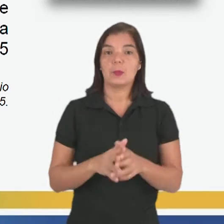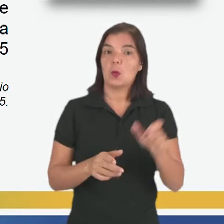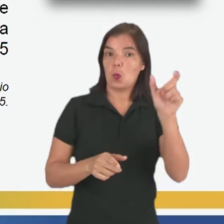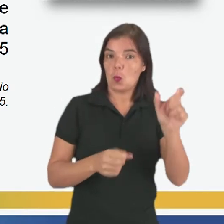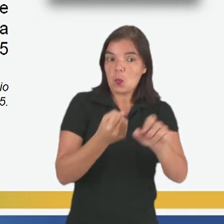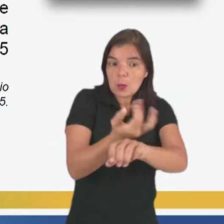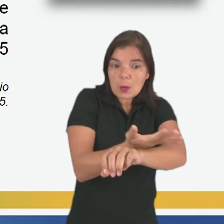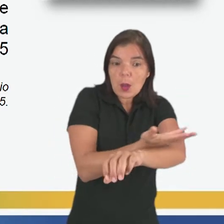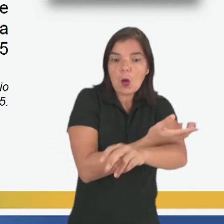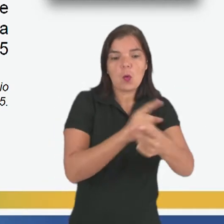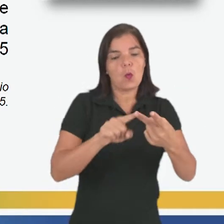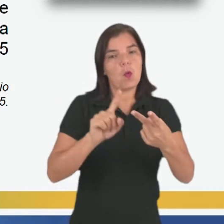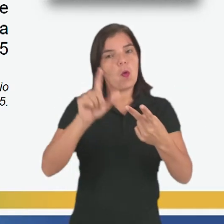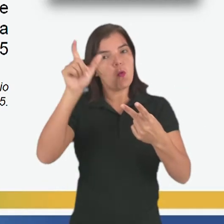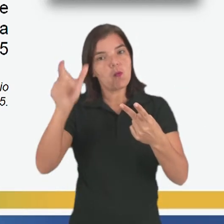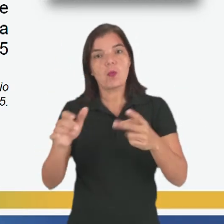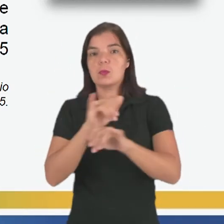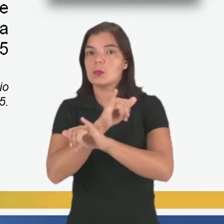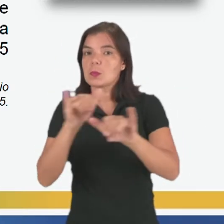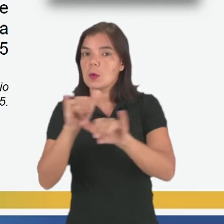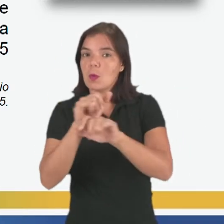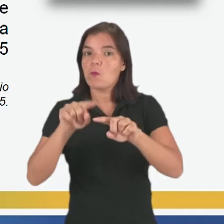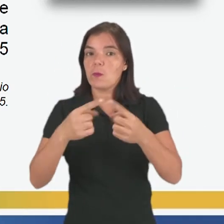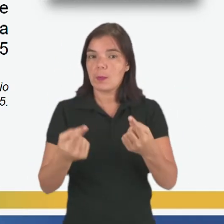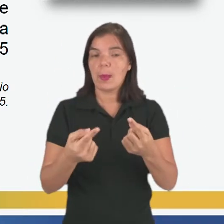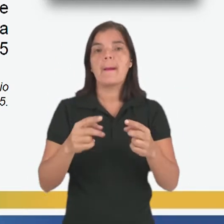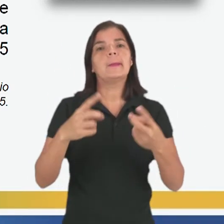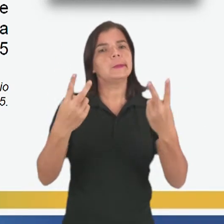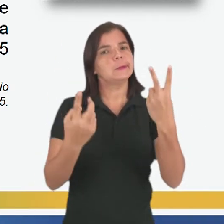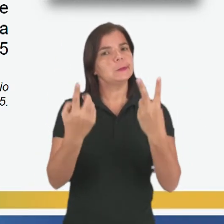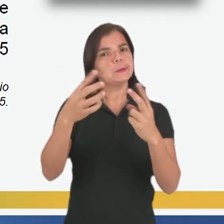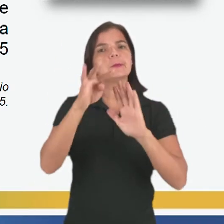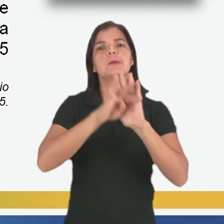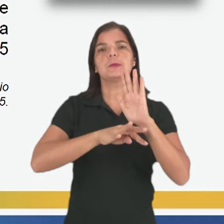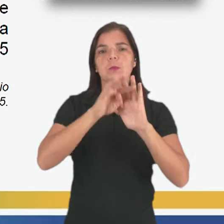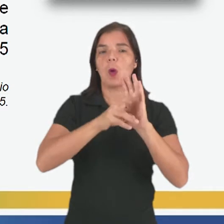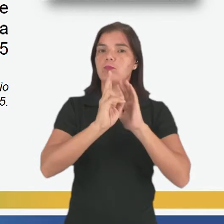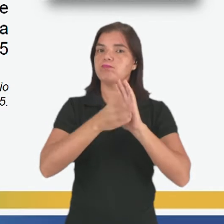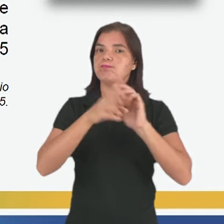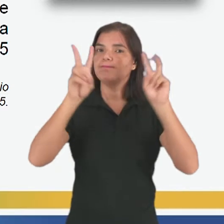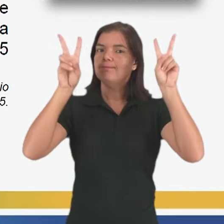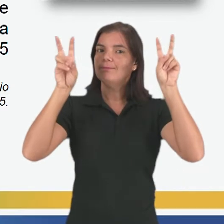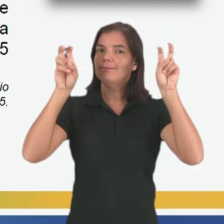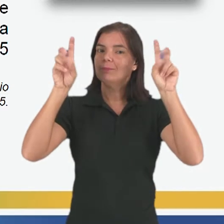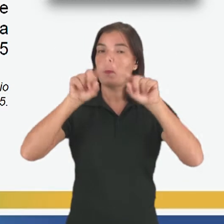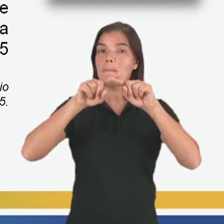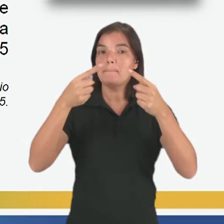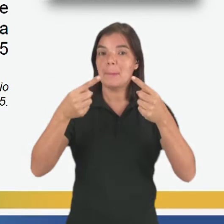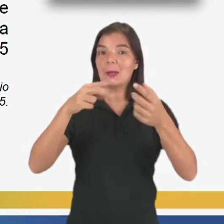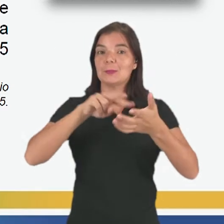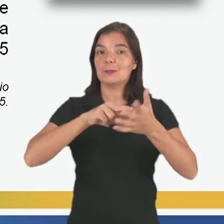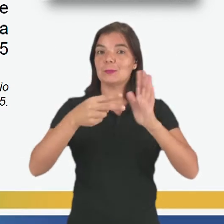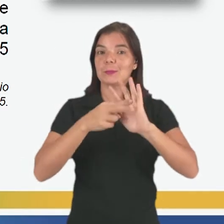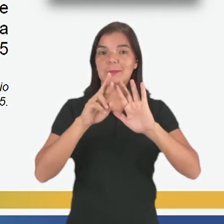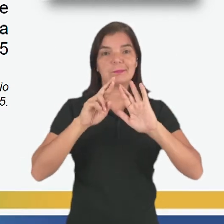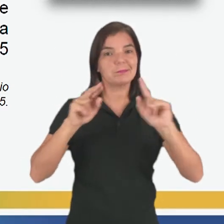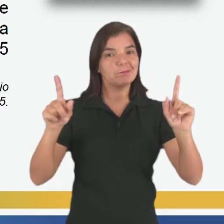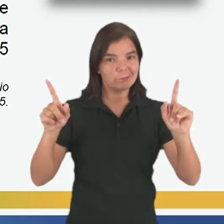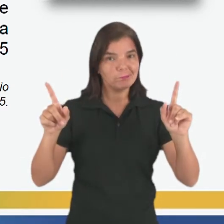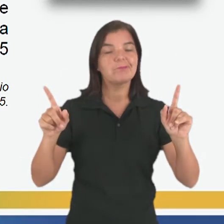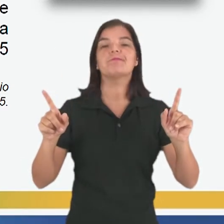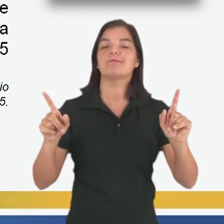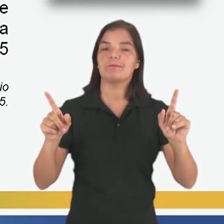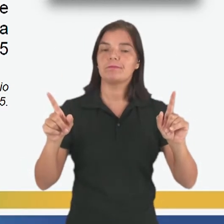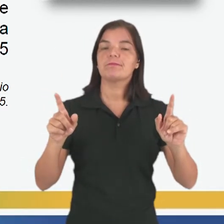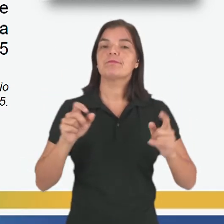quer emocionar, o outro quer informar. Ou seja, são dois textos com a mesma temática, só que aí abordam aí